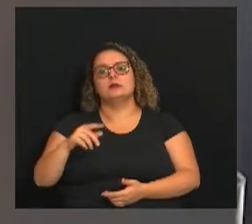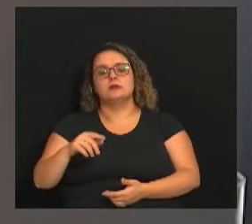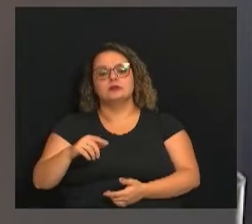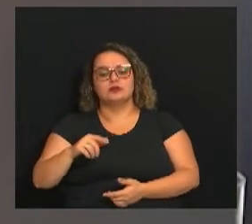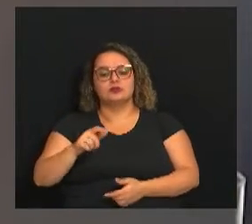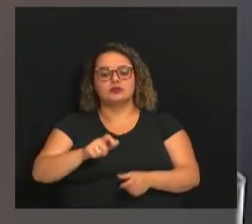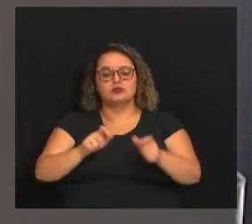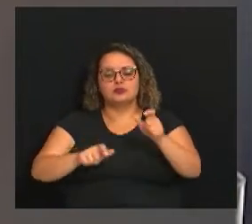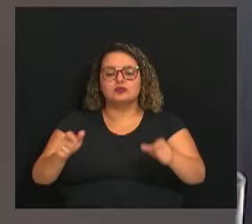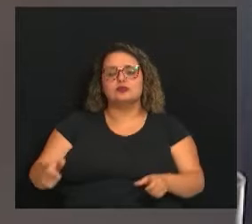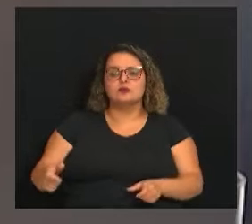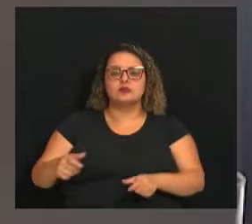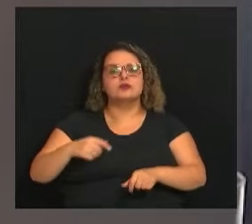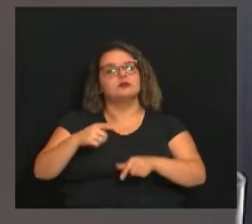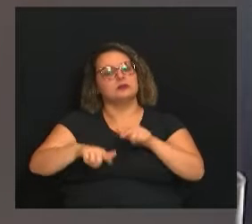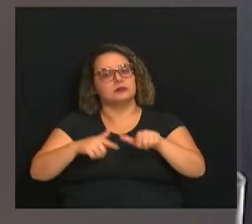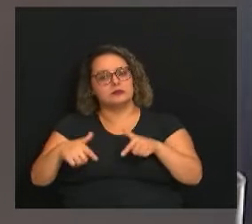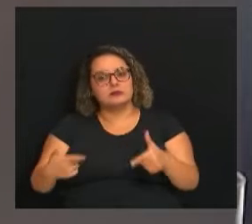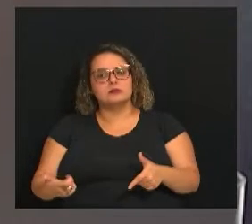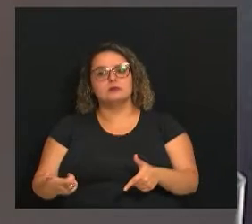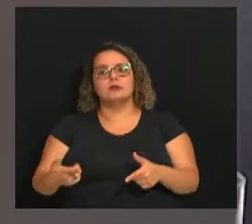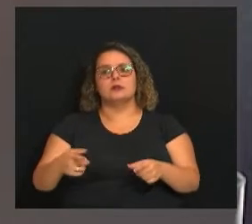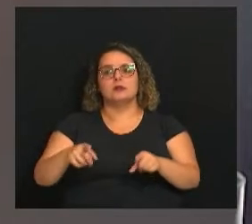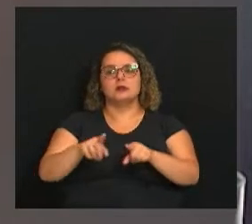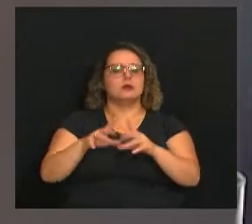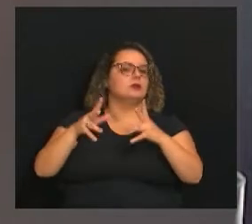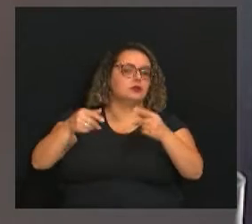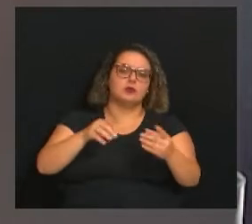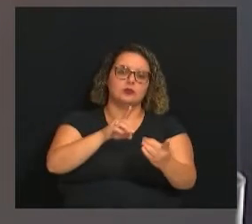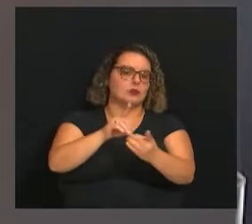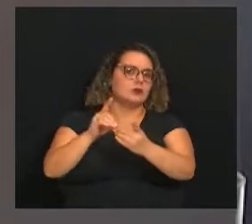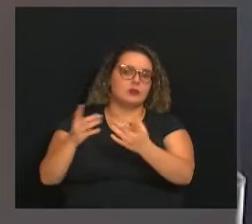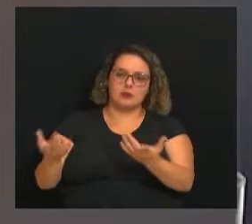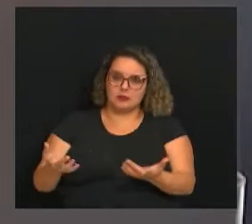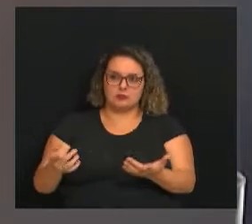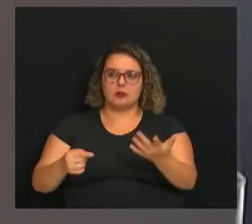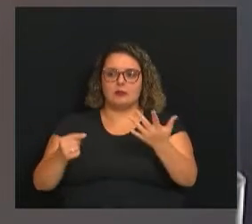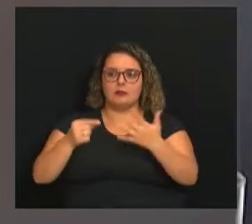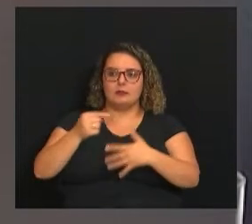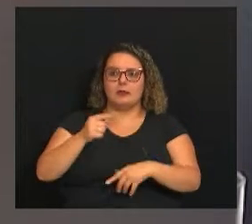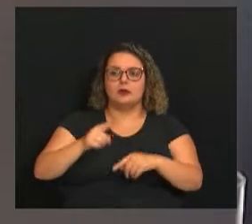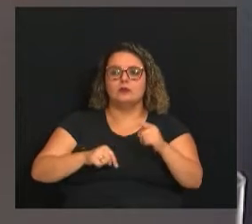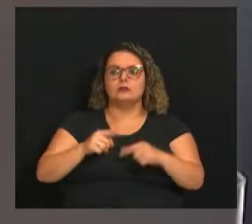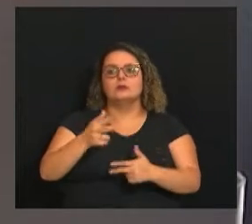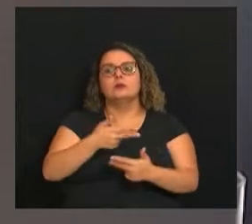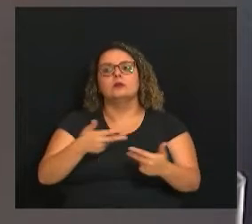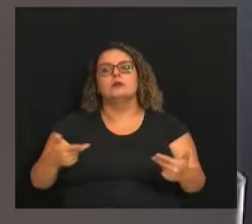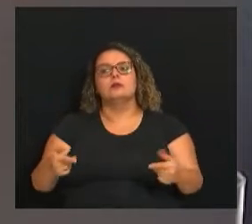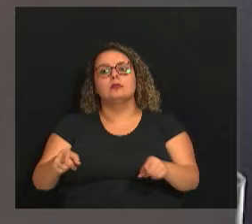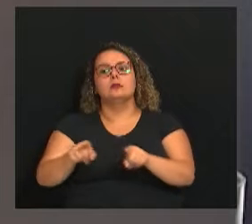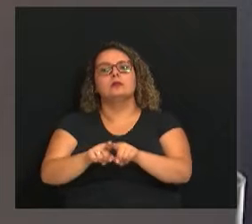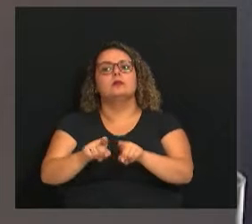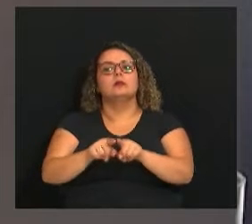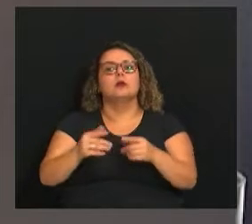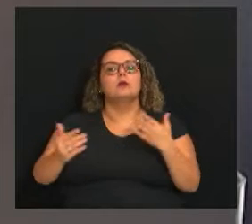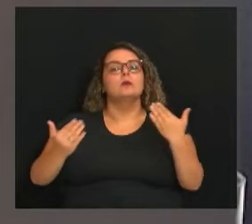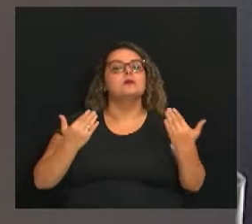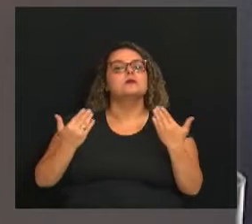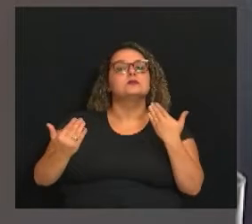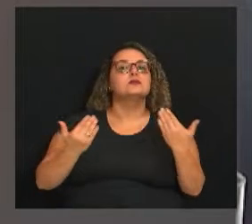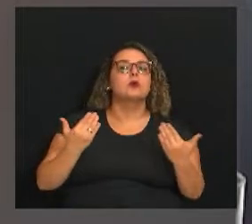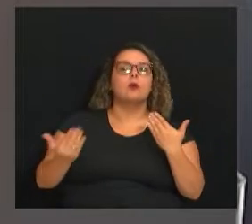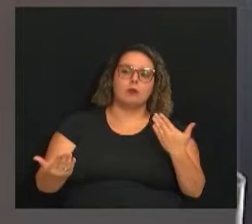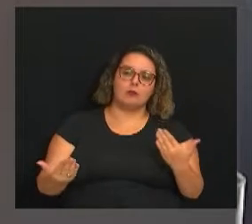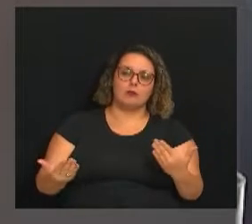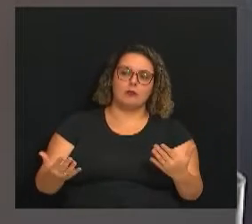funcionalismo que está atendendo a população em Campinas, enfim. Então, ele vai ser um ótimo material para a gente também fazer esse comparativo e a gente